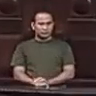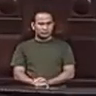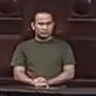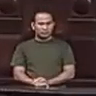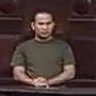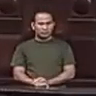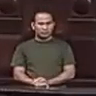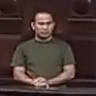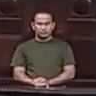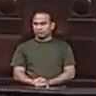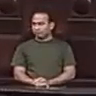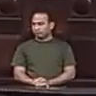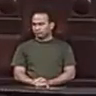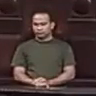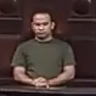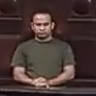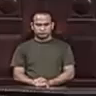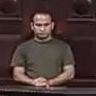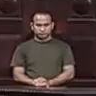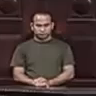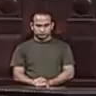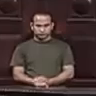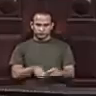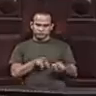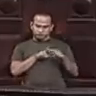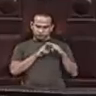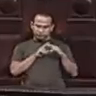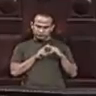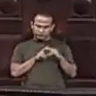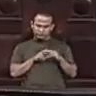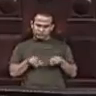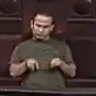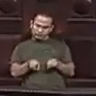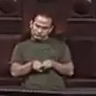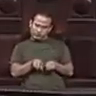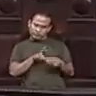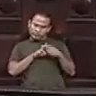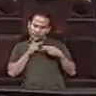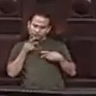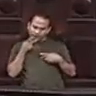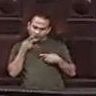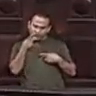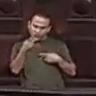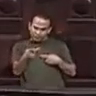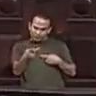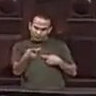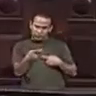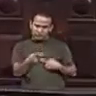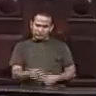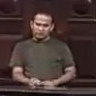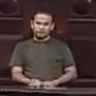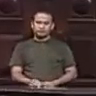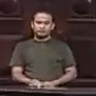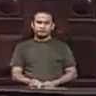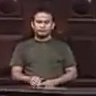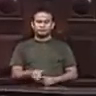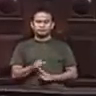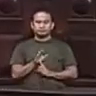Olha não só. É André, olha deputado só. Marcelo, uma com boa. Todo respeito. André, com todo respeito, digo eu. Olha se publicação...